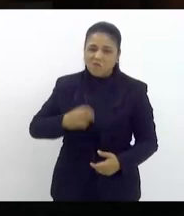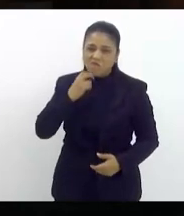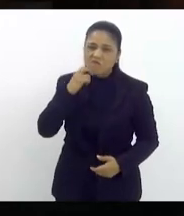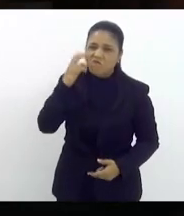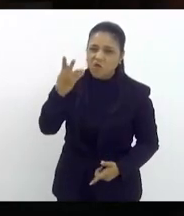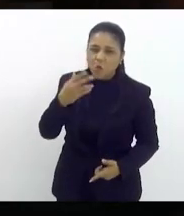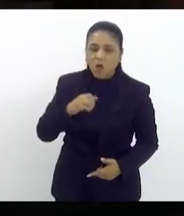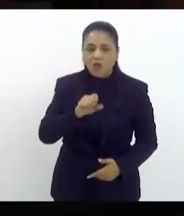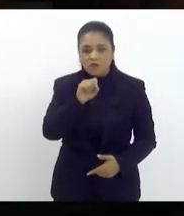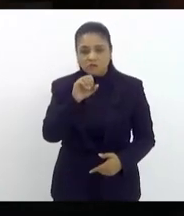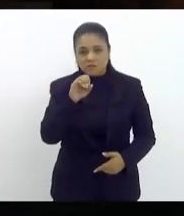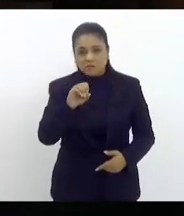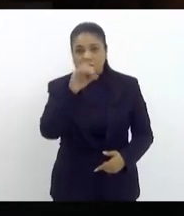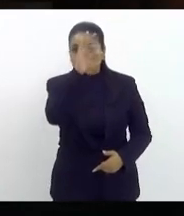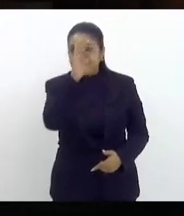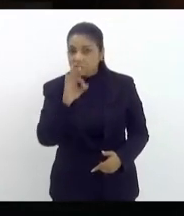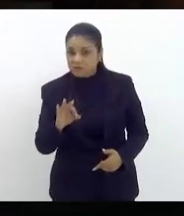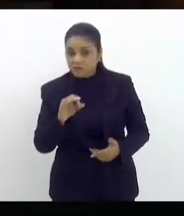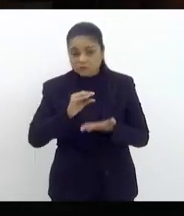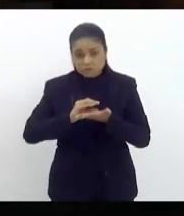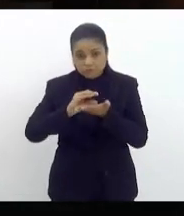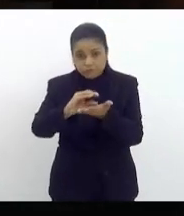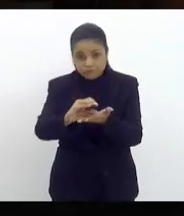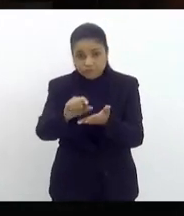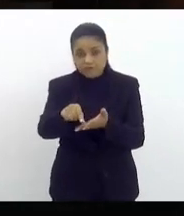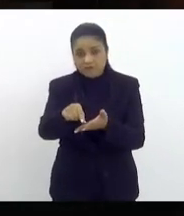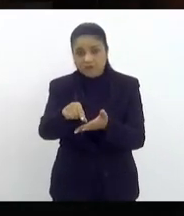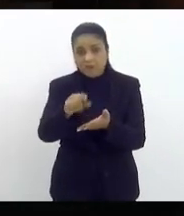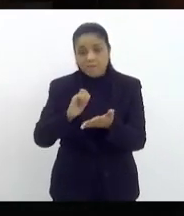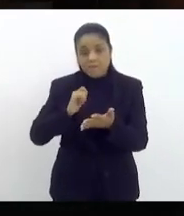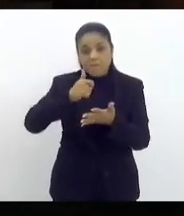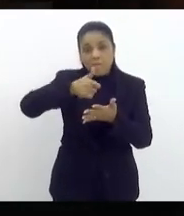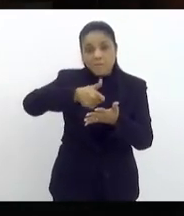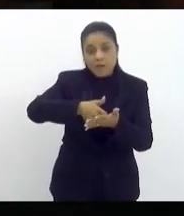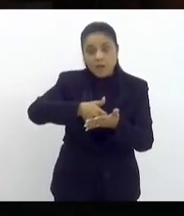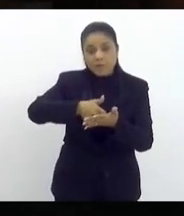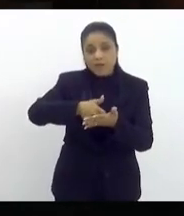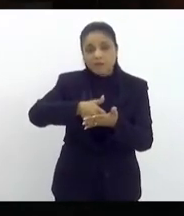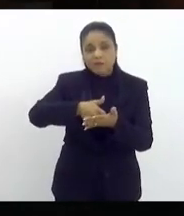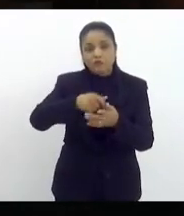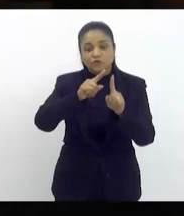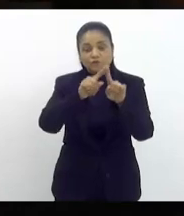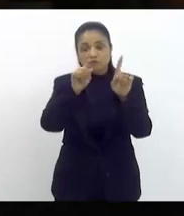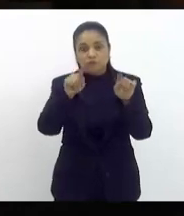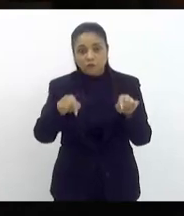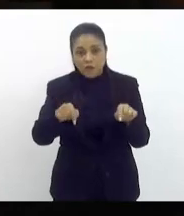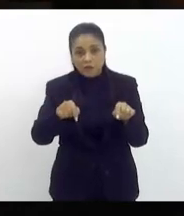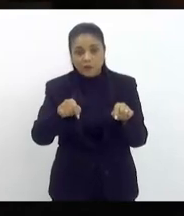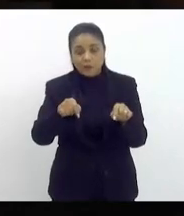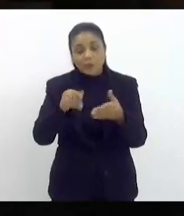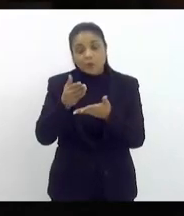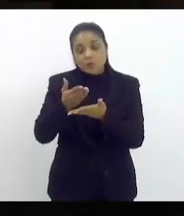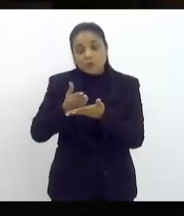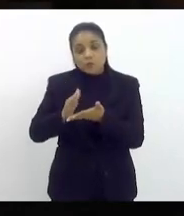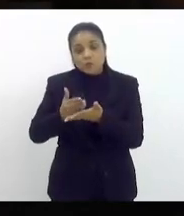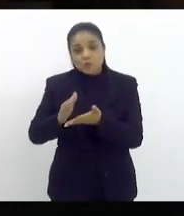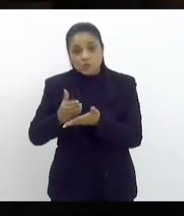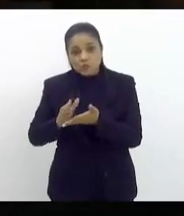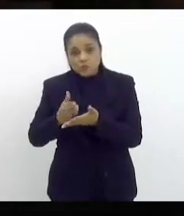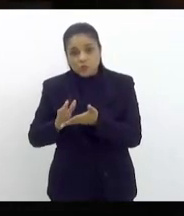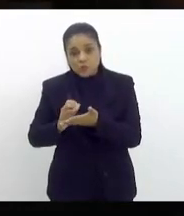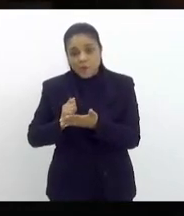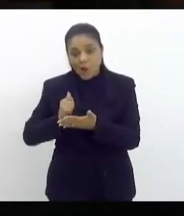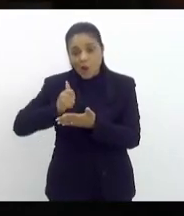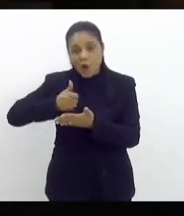80% desses recursos é destinado a pagamento de pessoal e o que sobra é destinado para